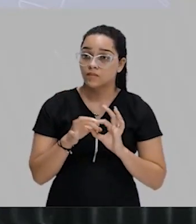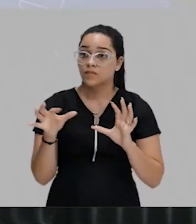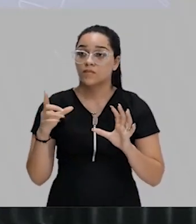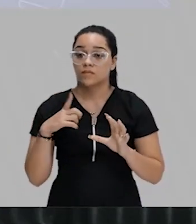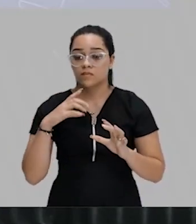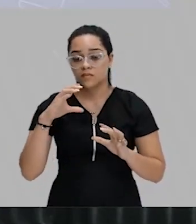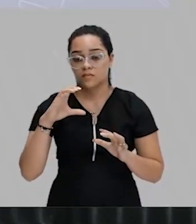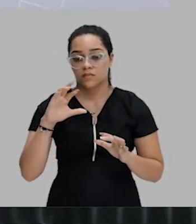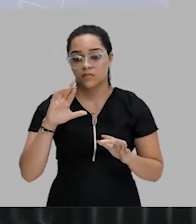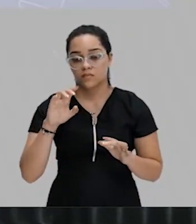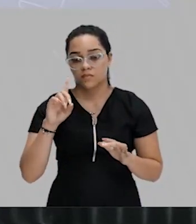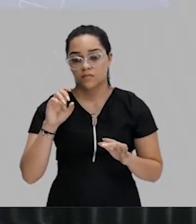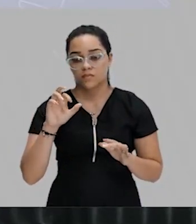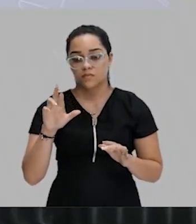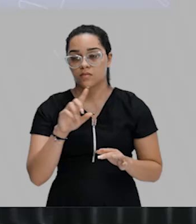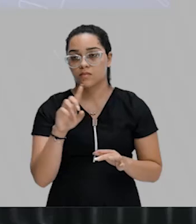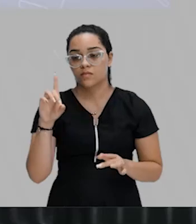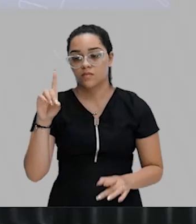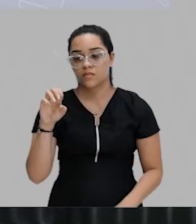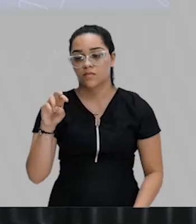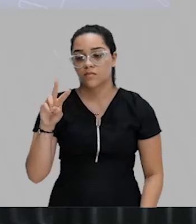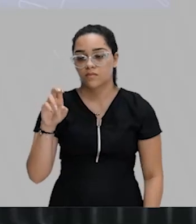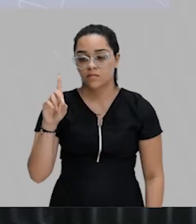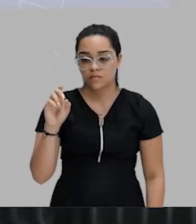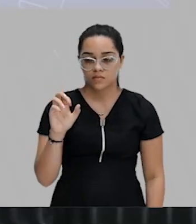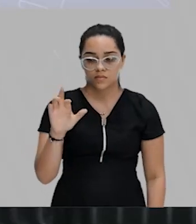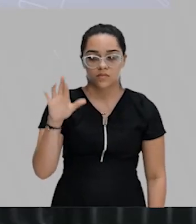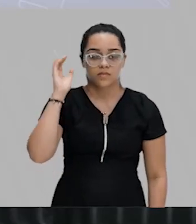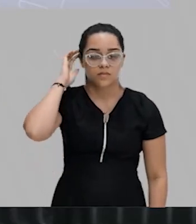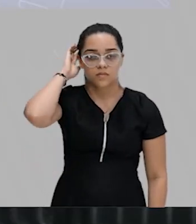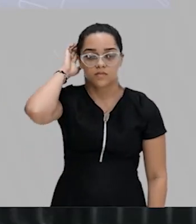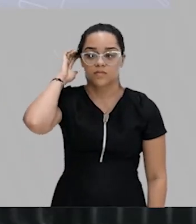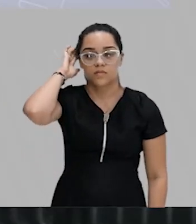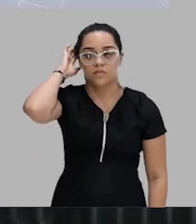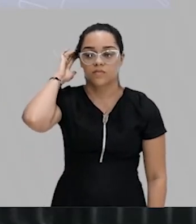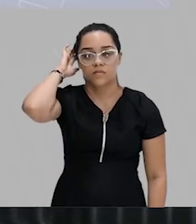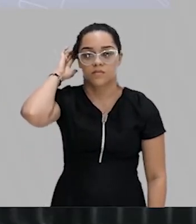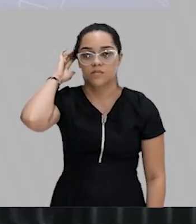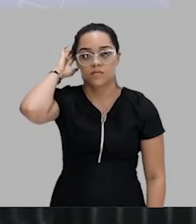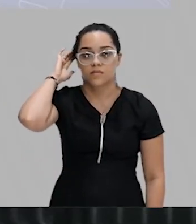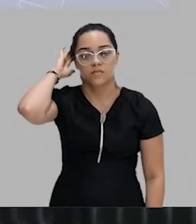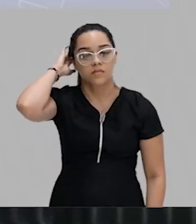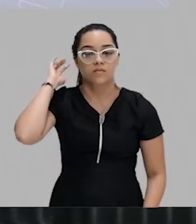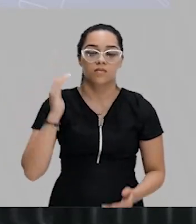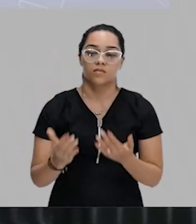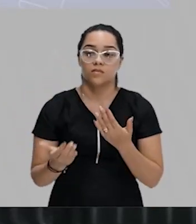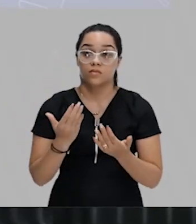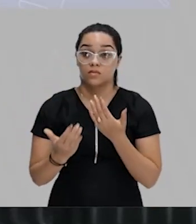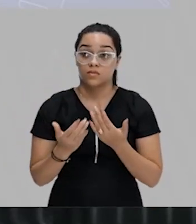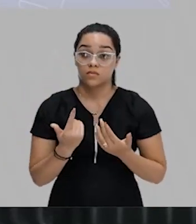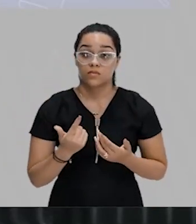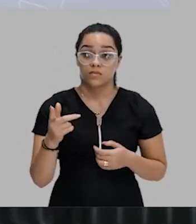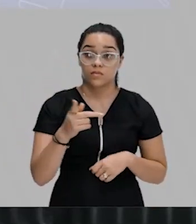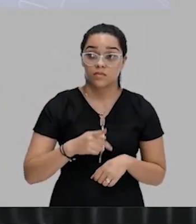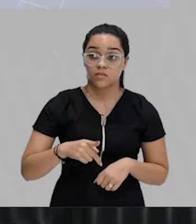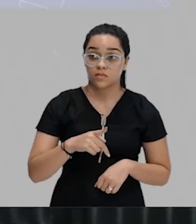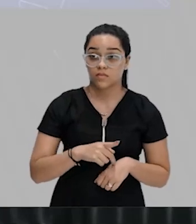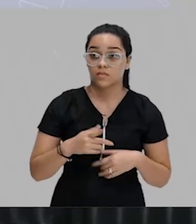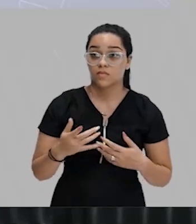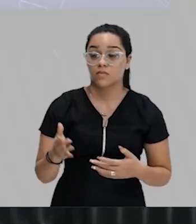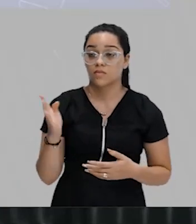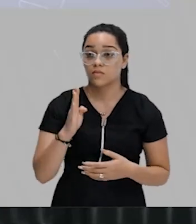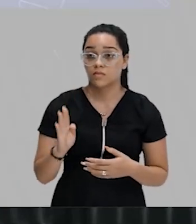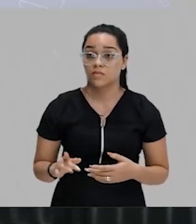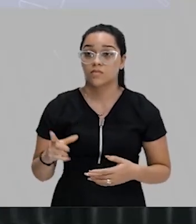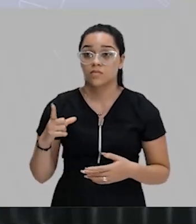ser credor e não mais devedor. Em comparação, evidentemente, aos países emergentes. Ou seja, o Brasil